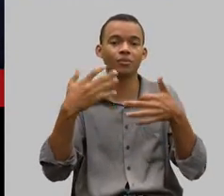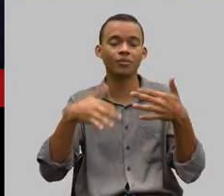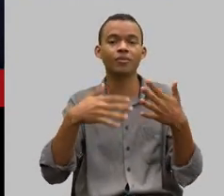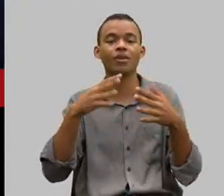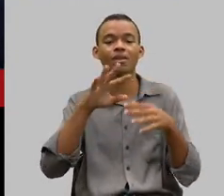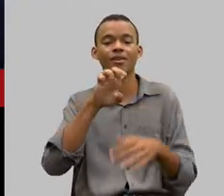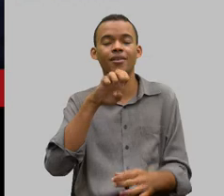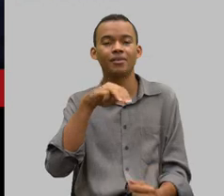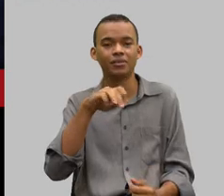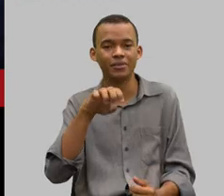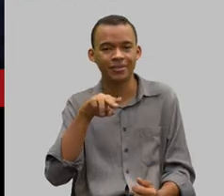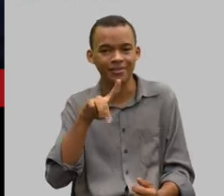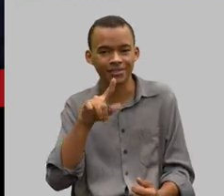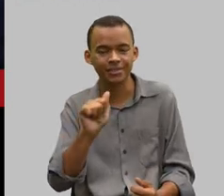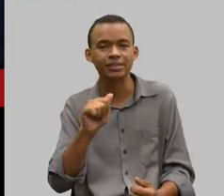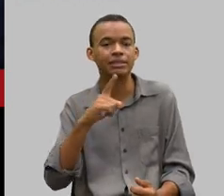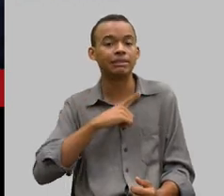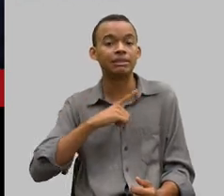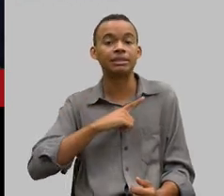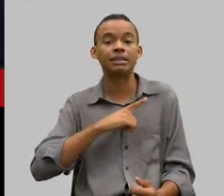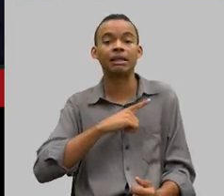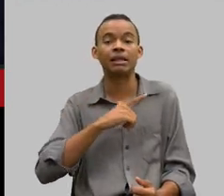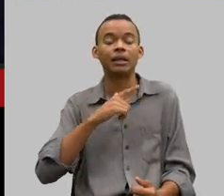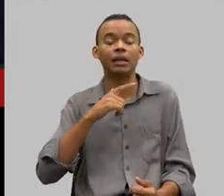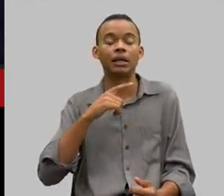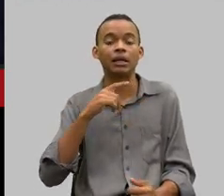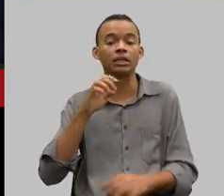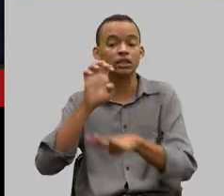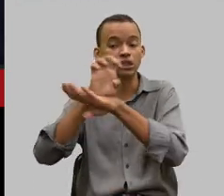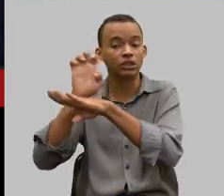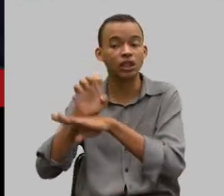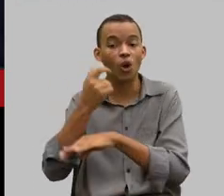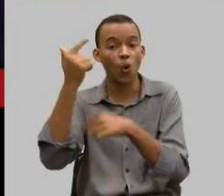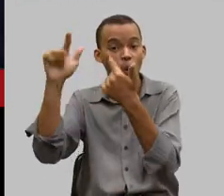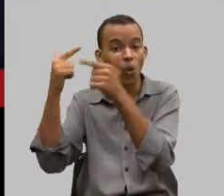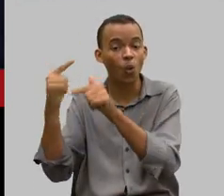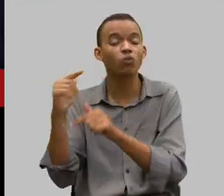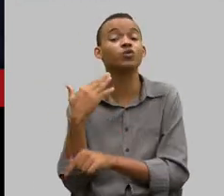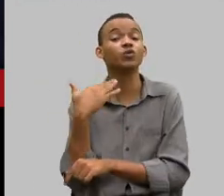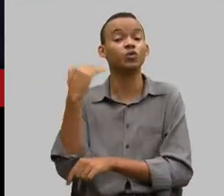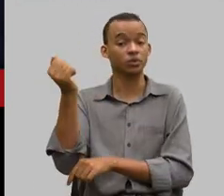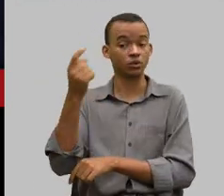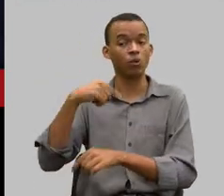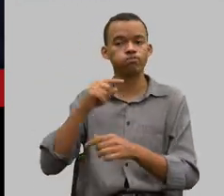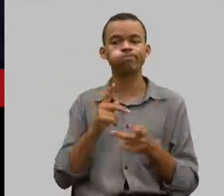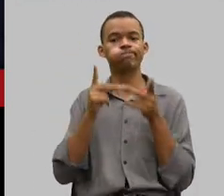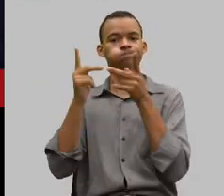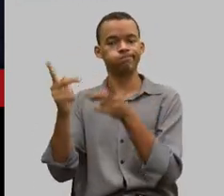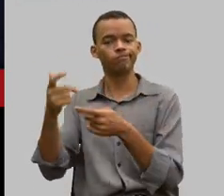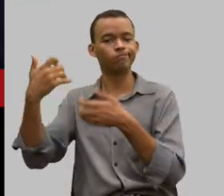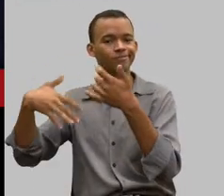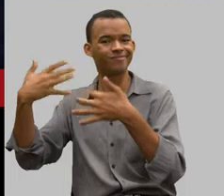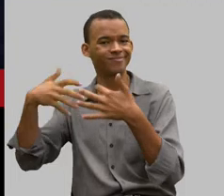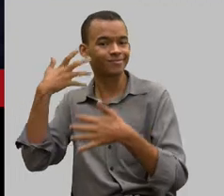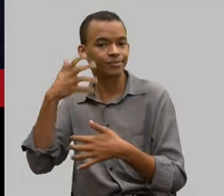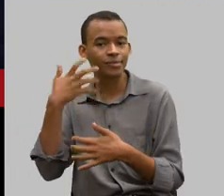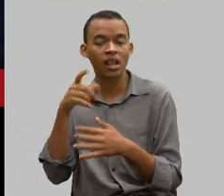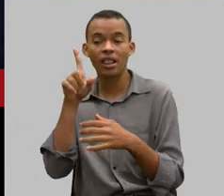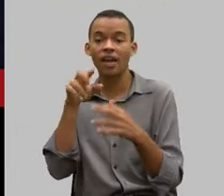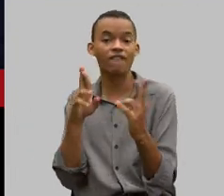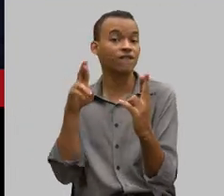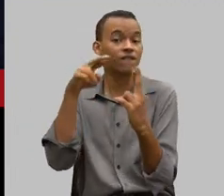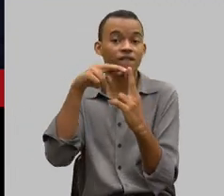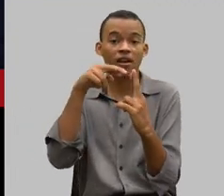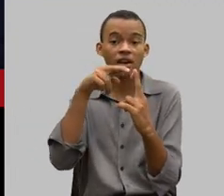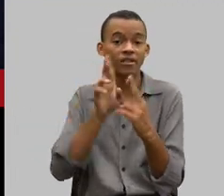Felipe já foi chamado para em vários estados para apresentar isso tem espaço para melhorar aqui mas ele já nós já viramos referência pro pro país